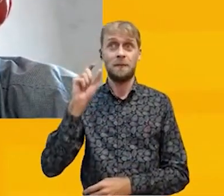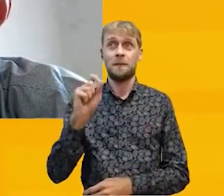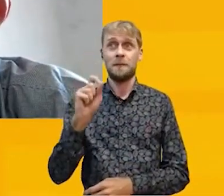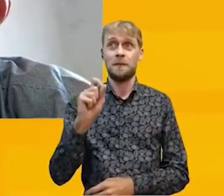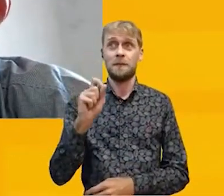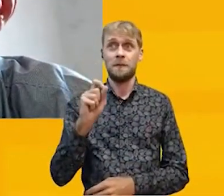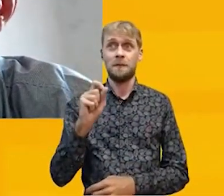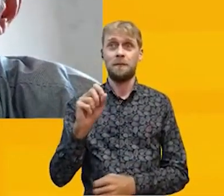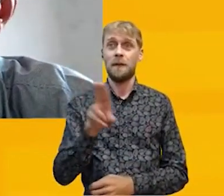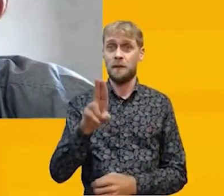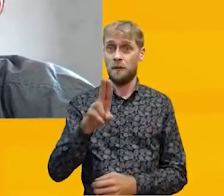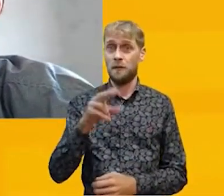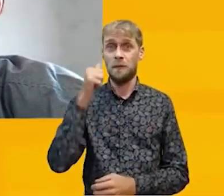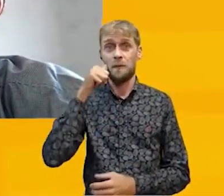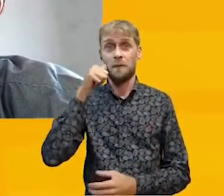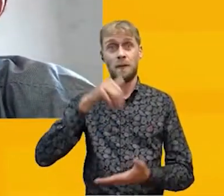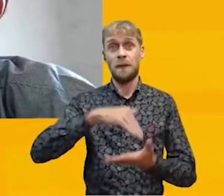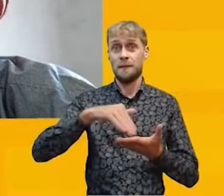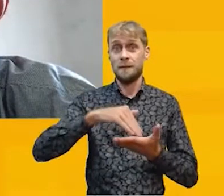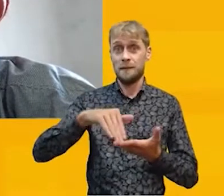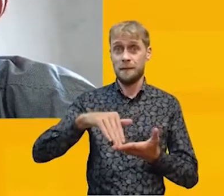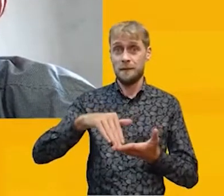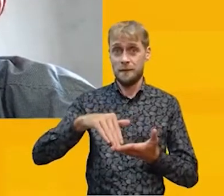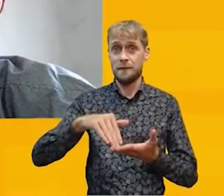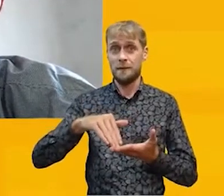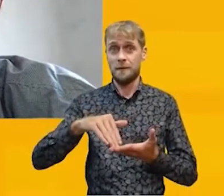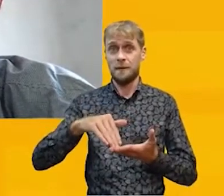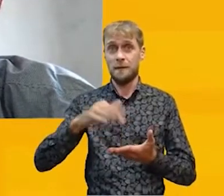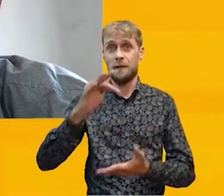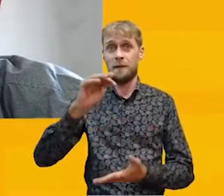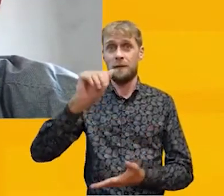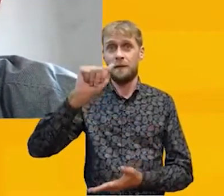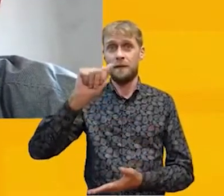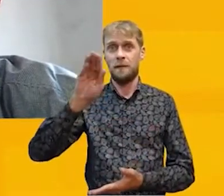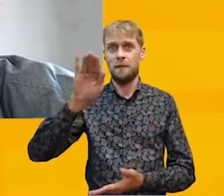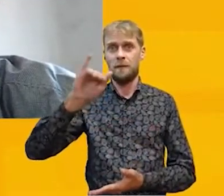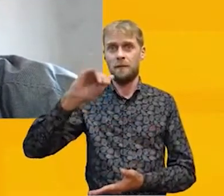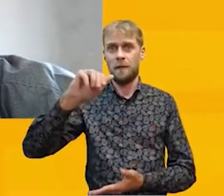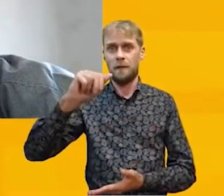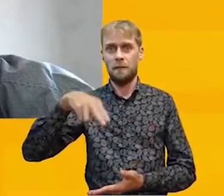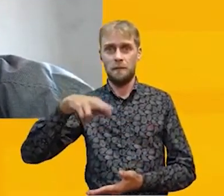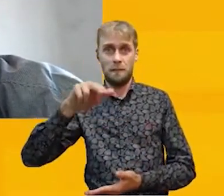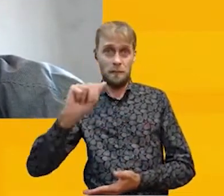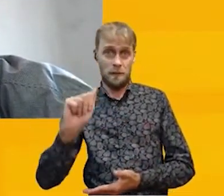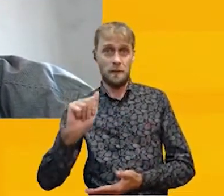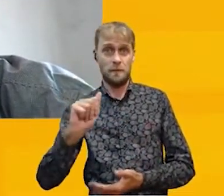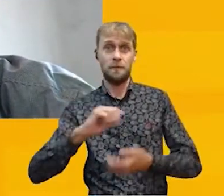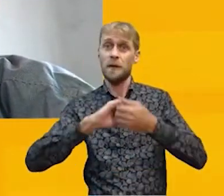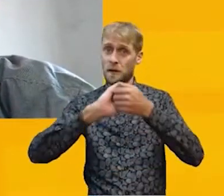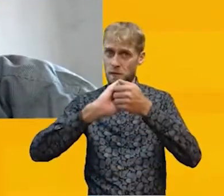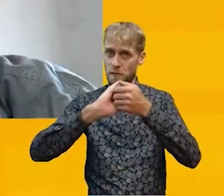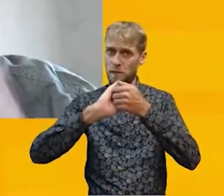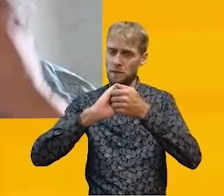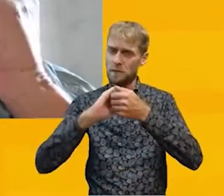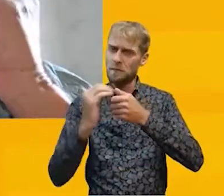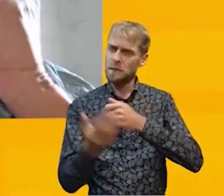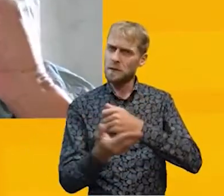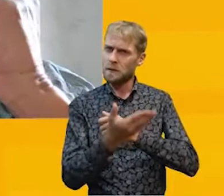em nome aqui da secretária Fabiana Vilar, eu queria cumprimentar a todos. E